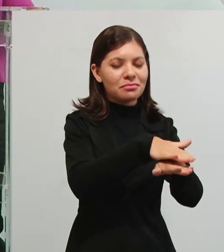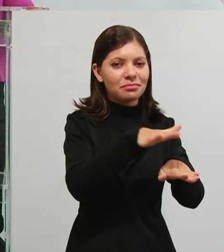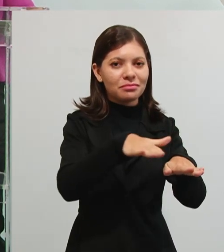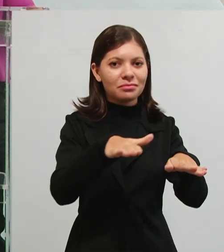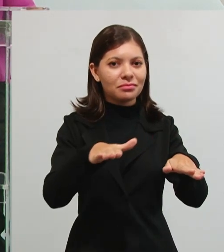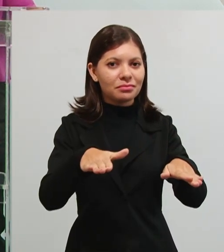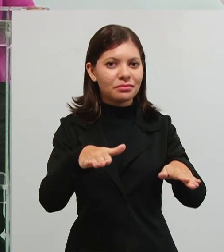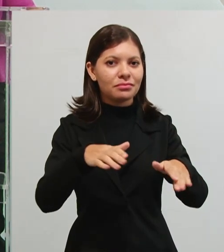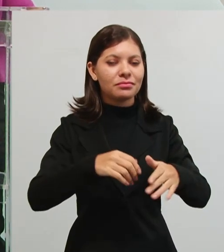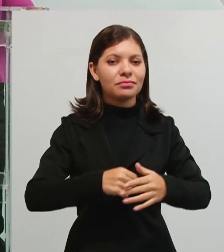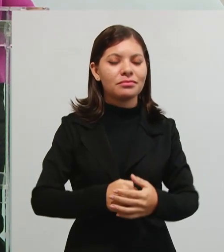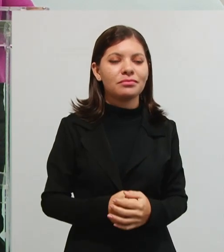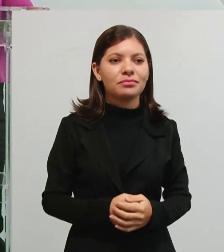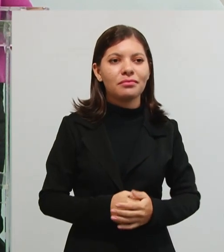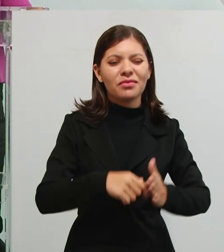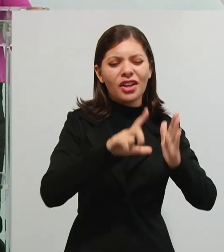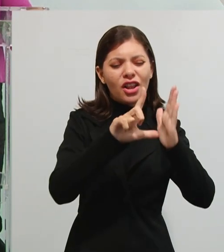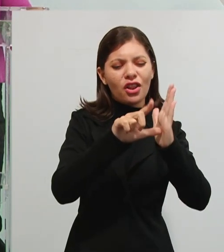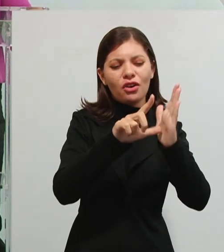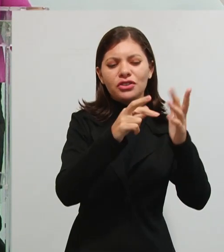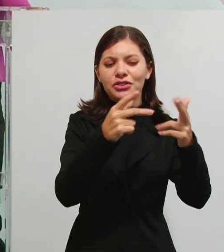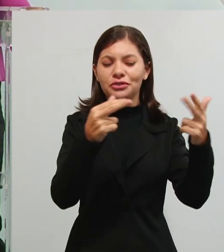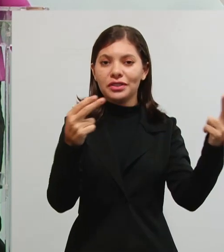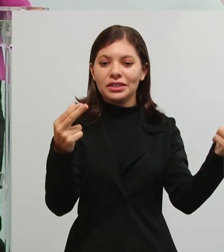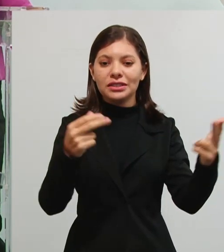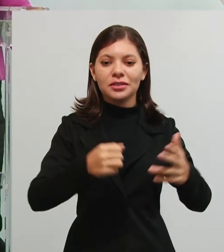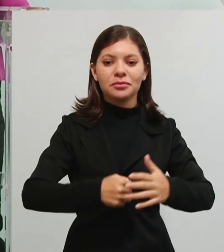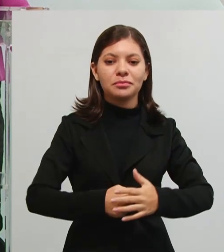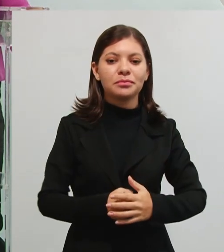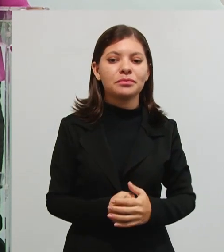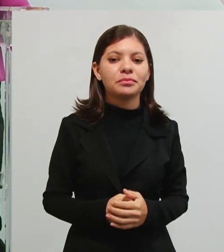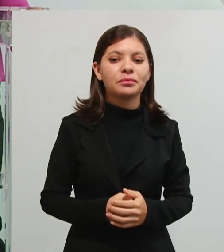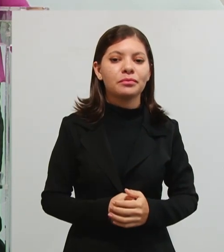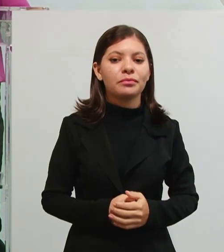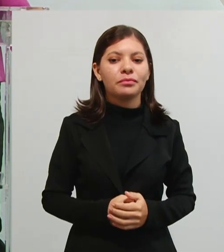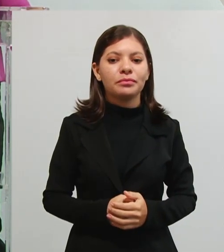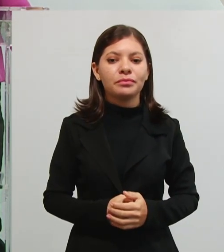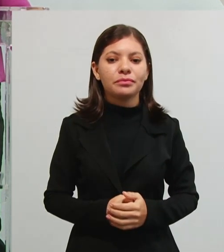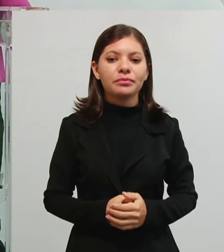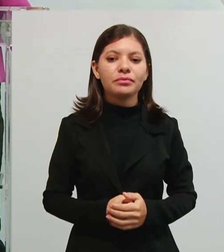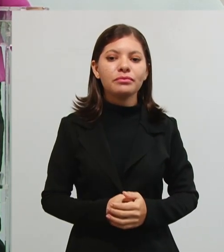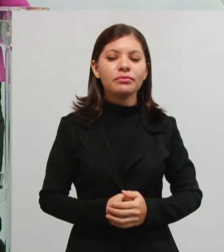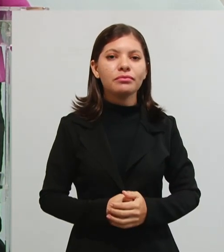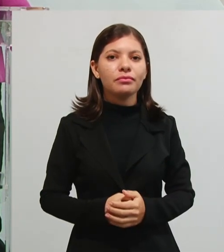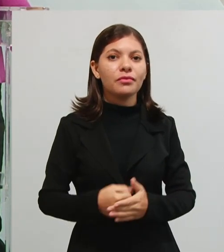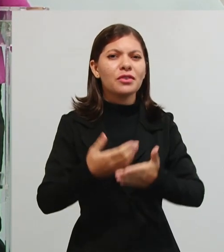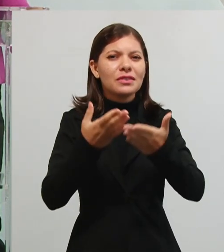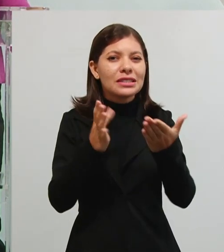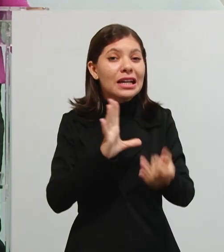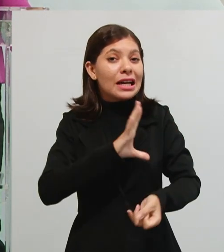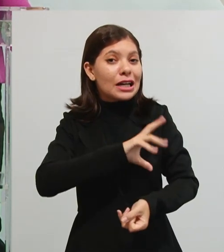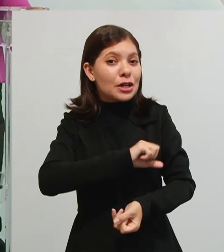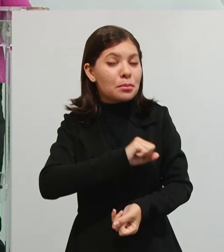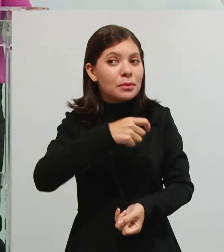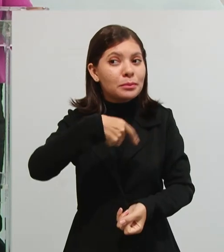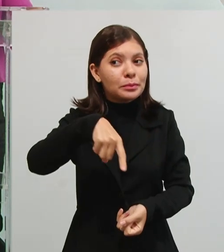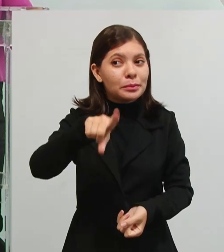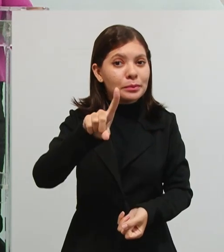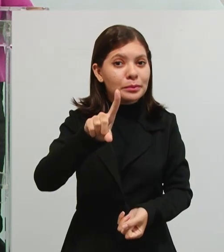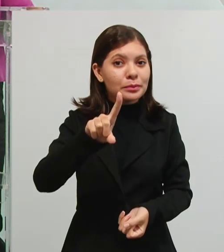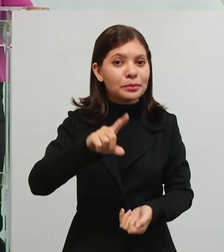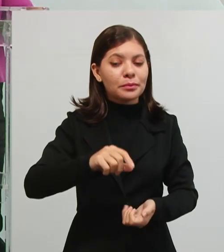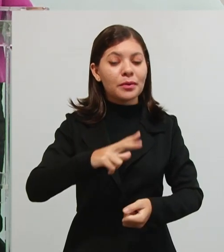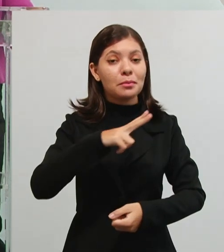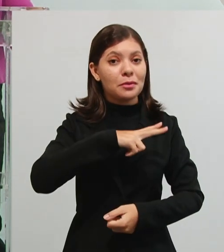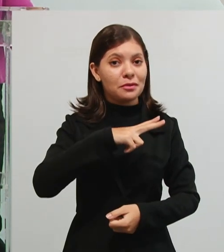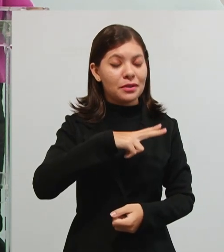estacionamentos, lojas no geral, tudo bem? Aquela loja de roupas que você ama ir, ela não é um órgão público.